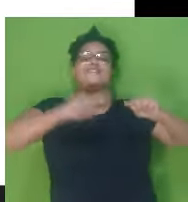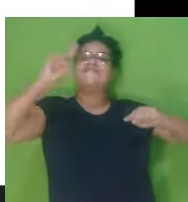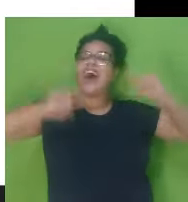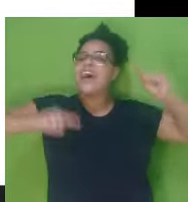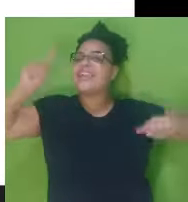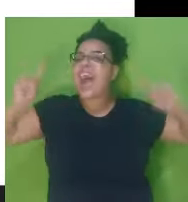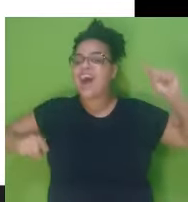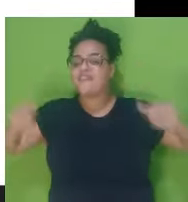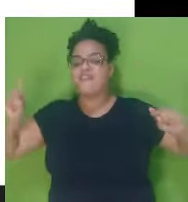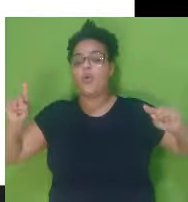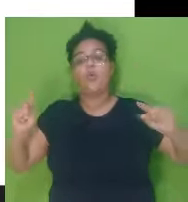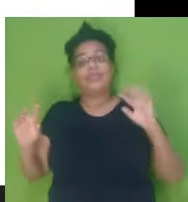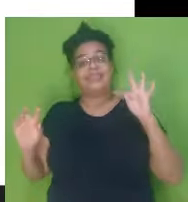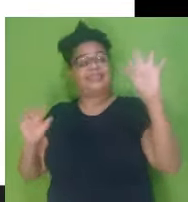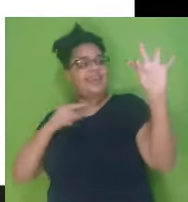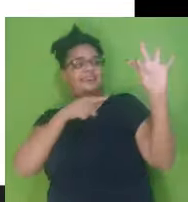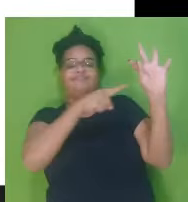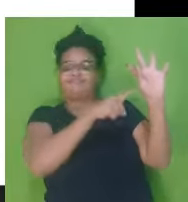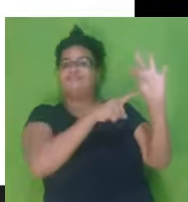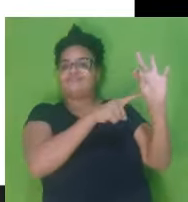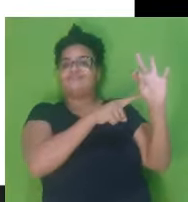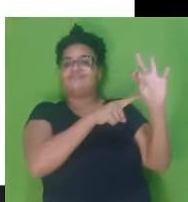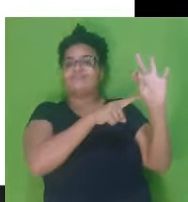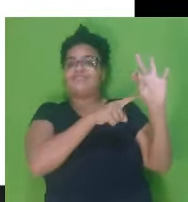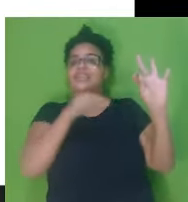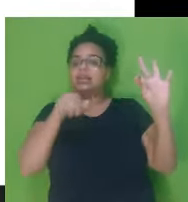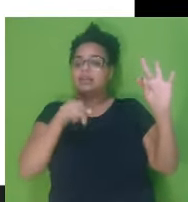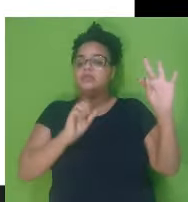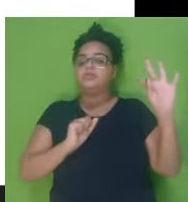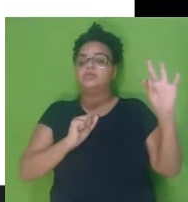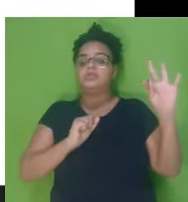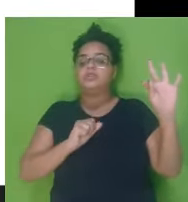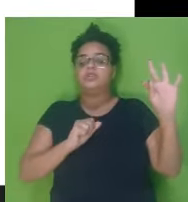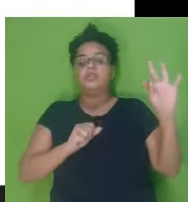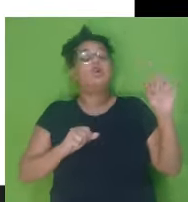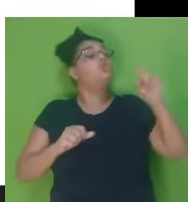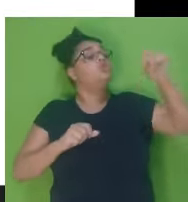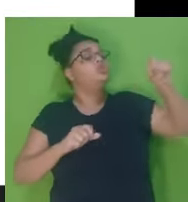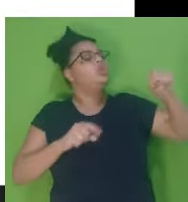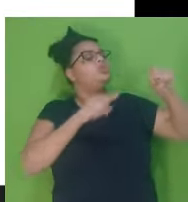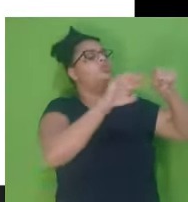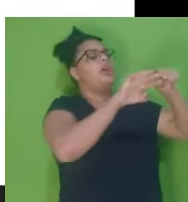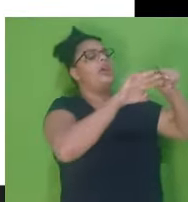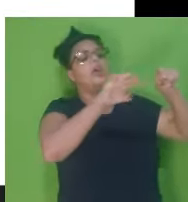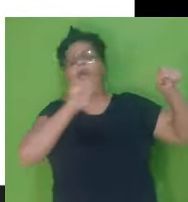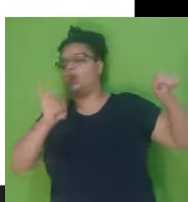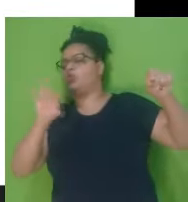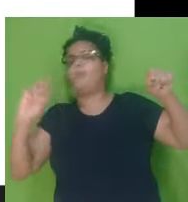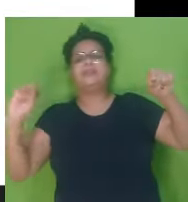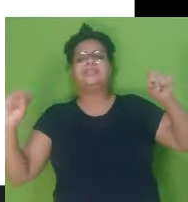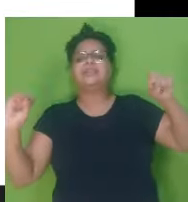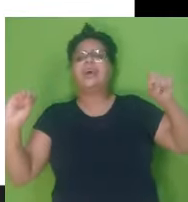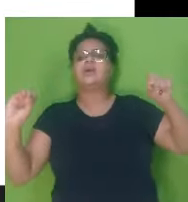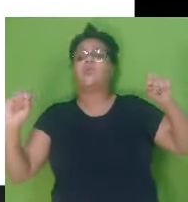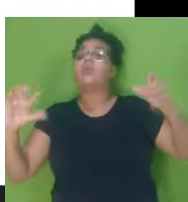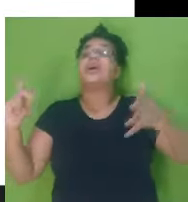aqui, t. Quando você faz o x tender para zero, o que